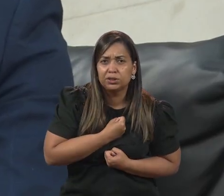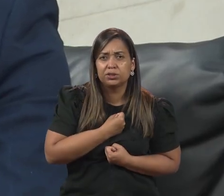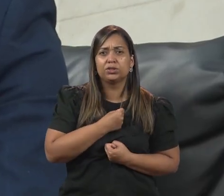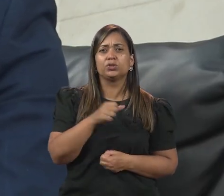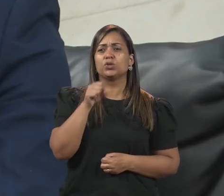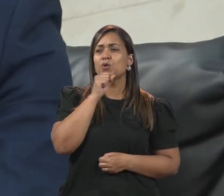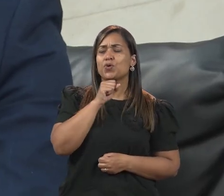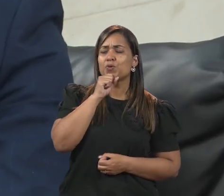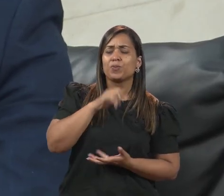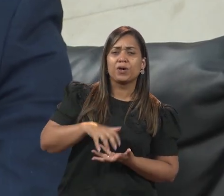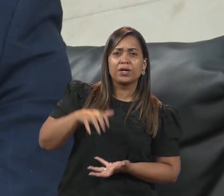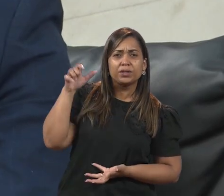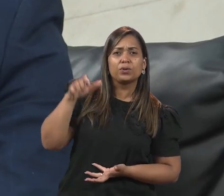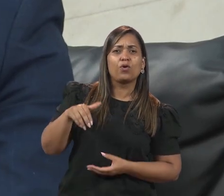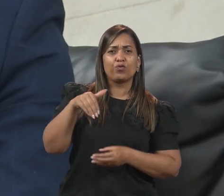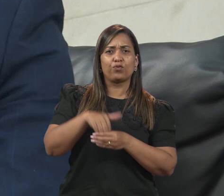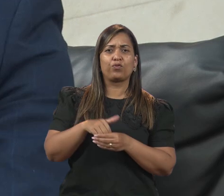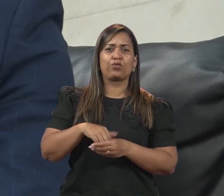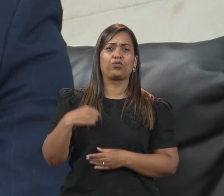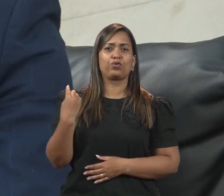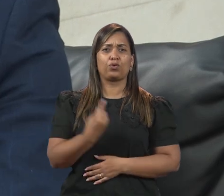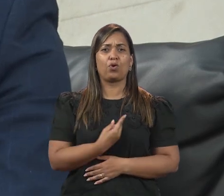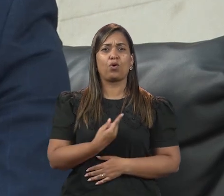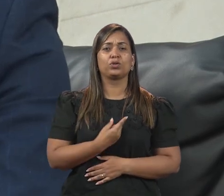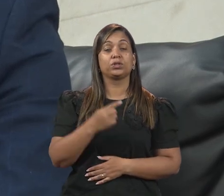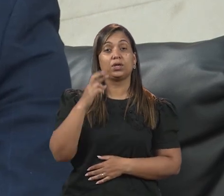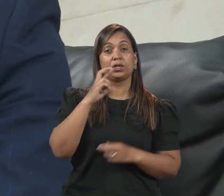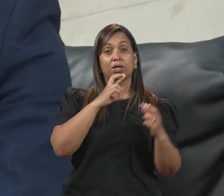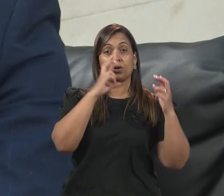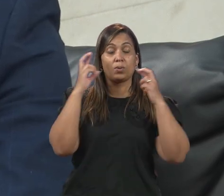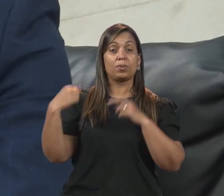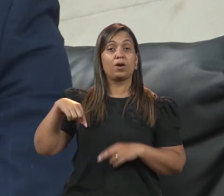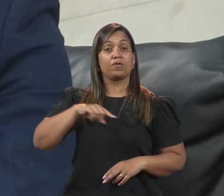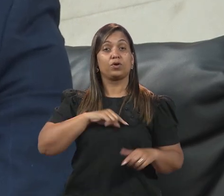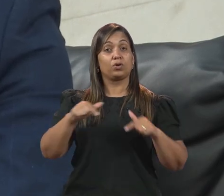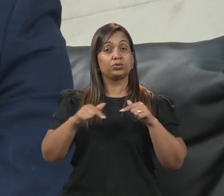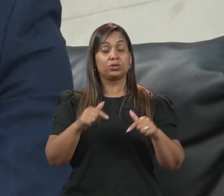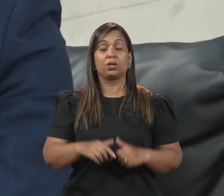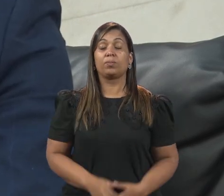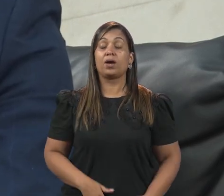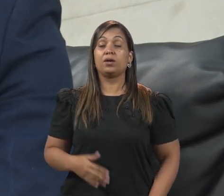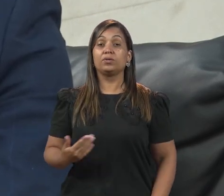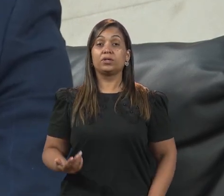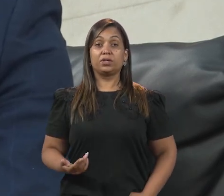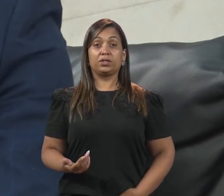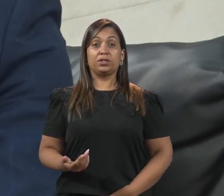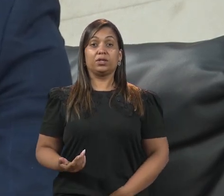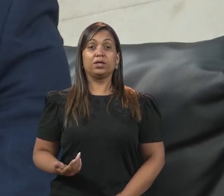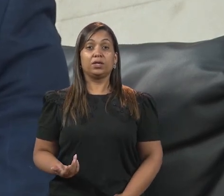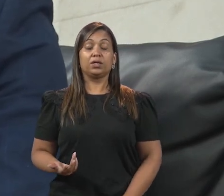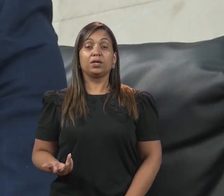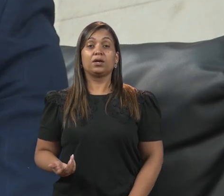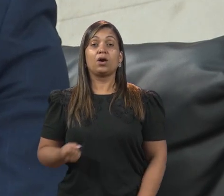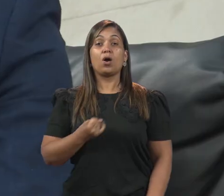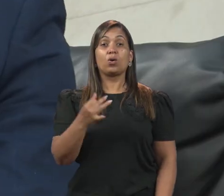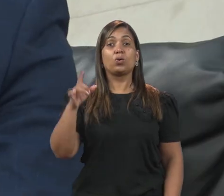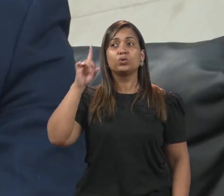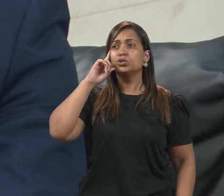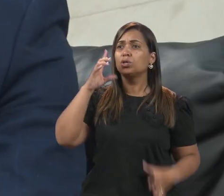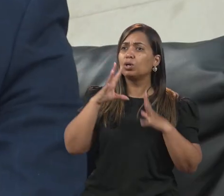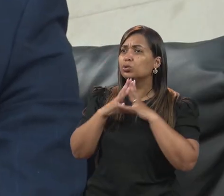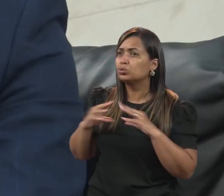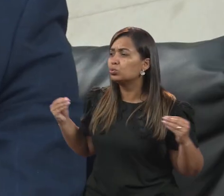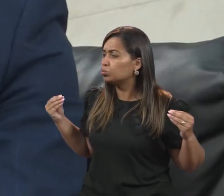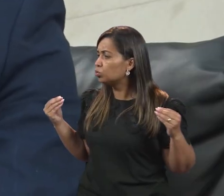uma idosa, inclusive eleitora nossa, que acompanhava o nosso trabalho, em que por alguns dias ela